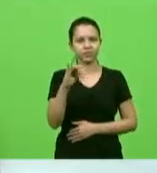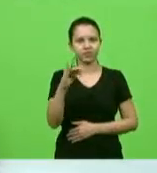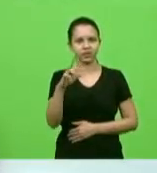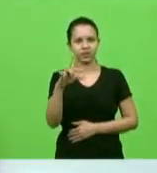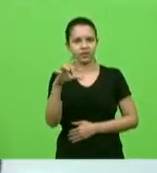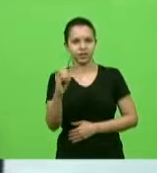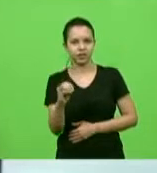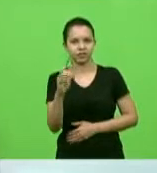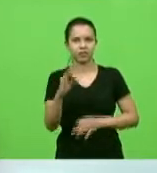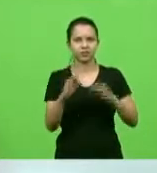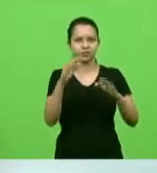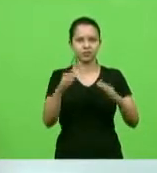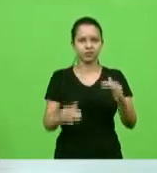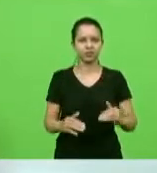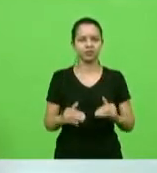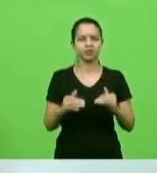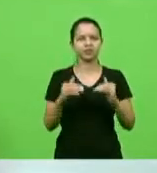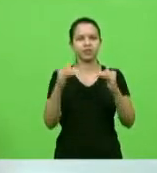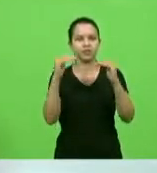desembargadora Rosane,